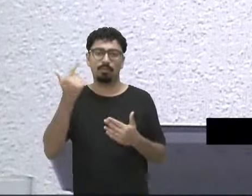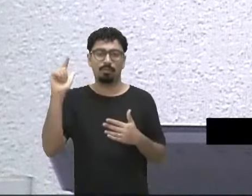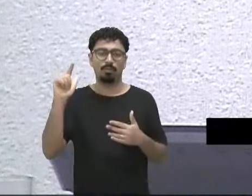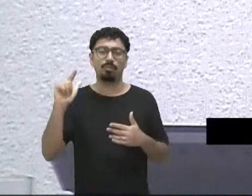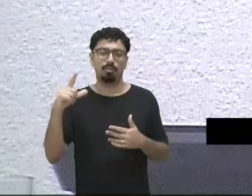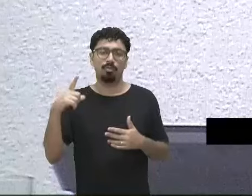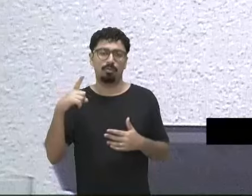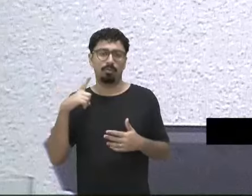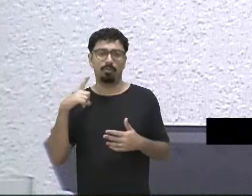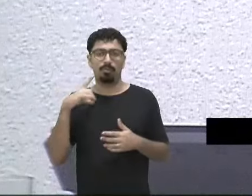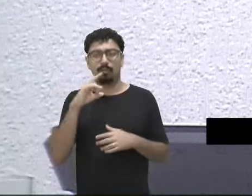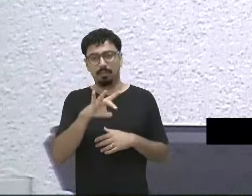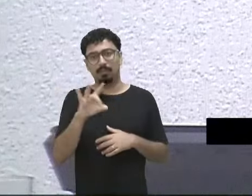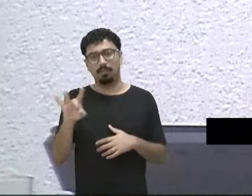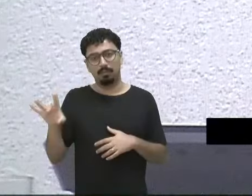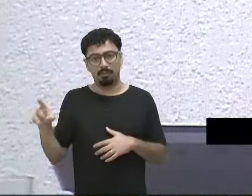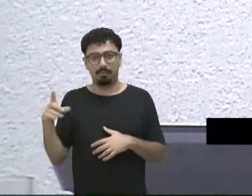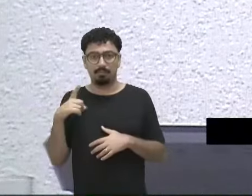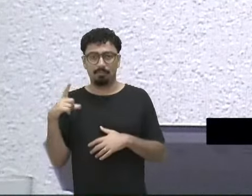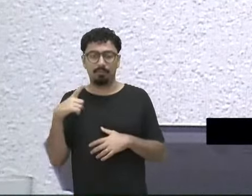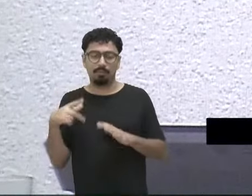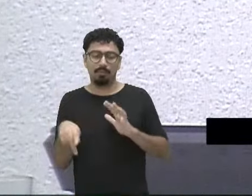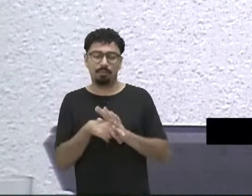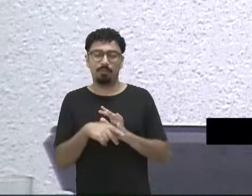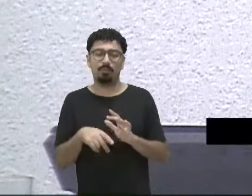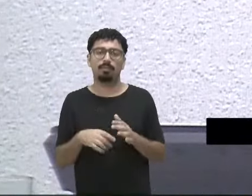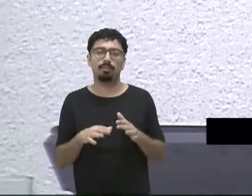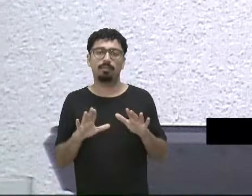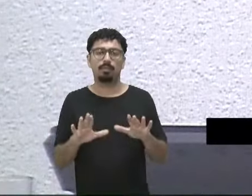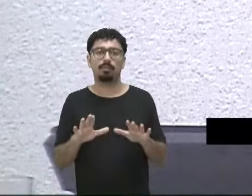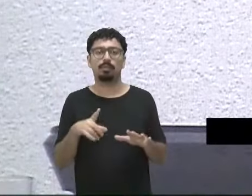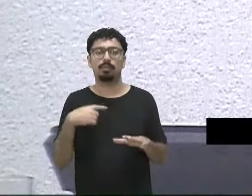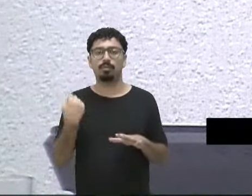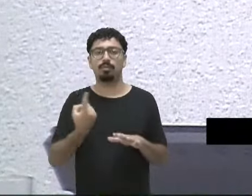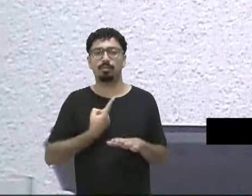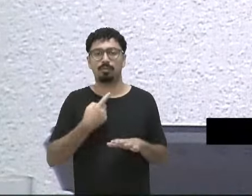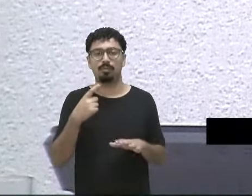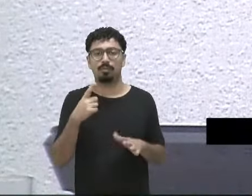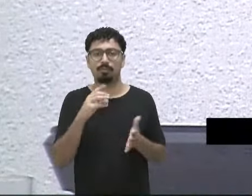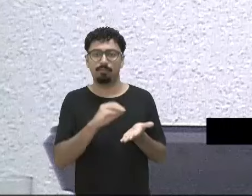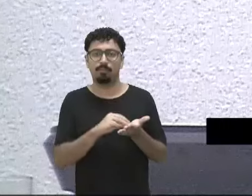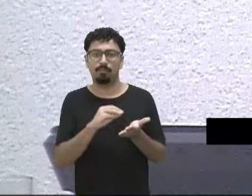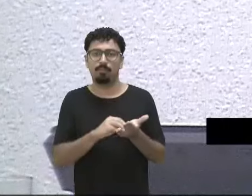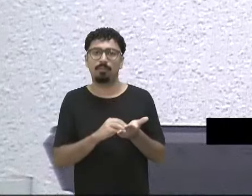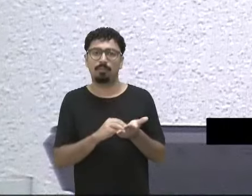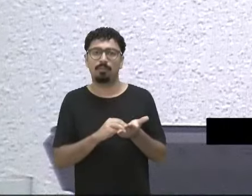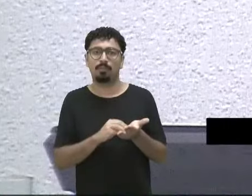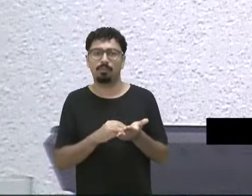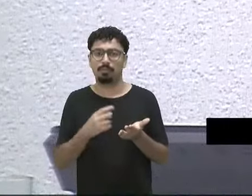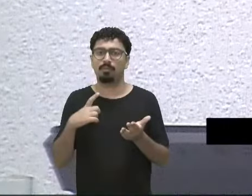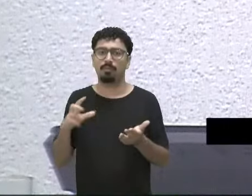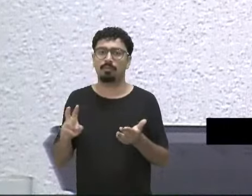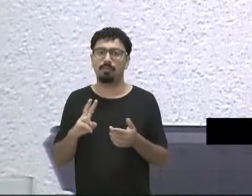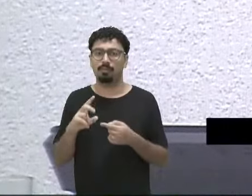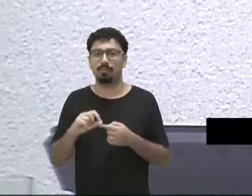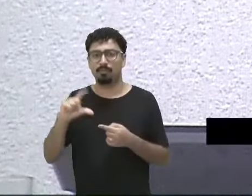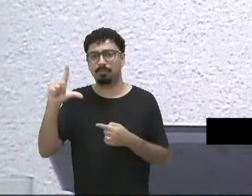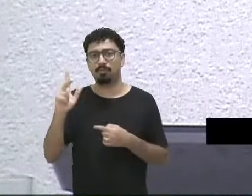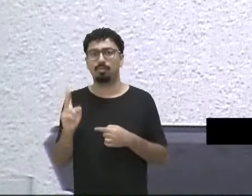municípios, mas cada município tem a sua peculiaridade. Nosso déficit é muito grande, continua muito